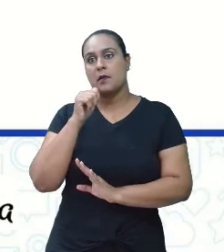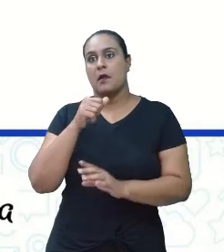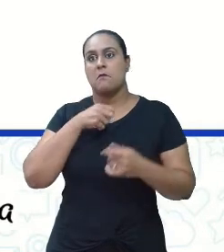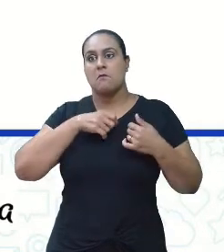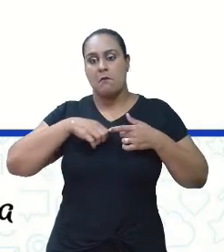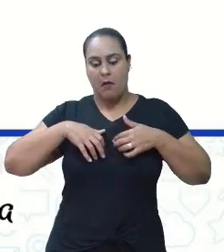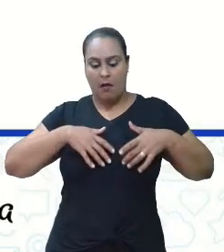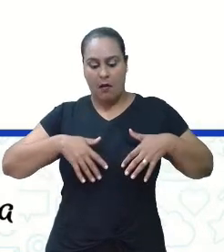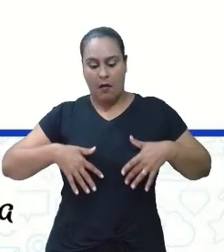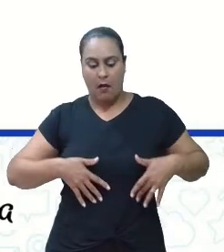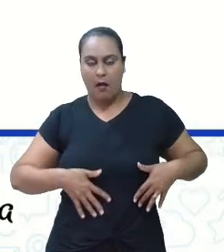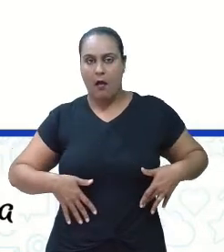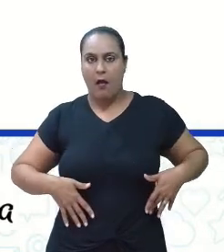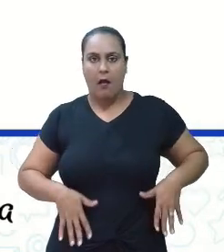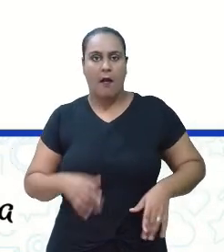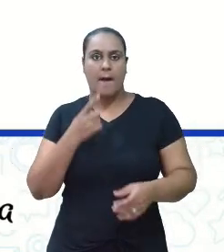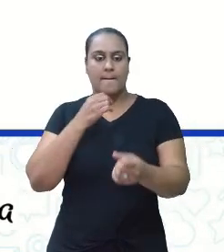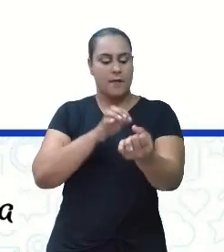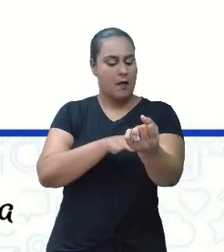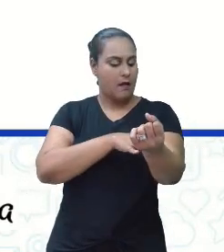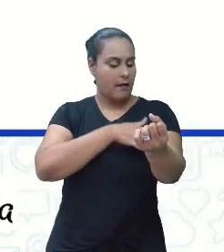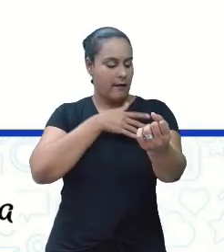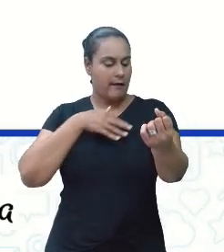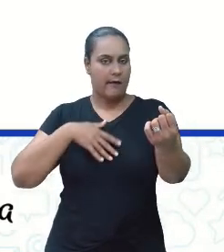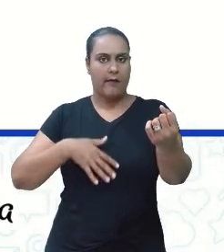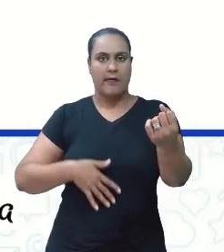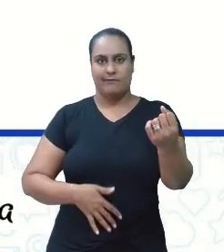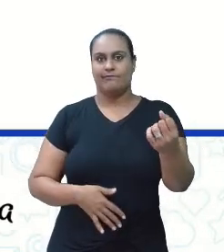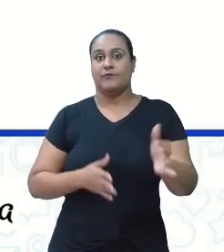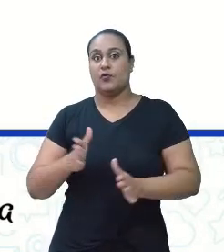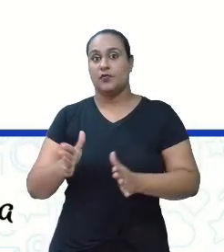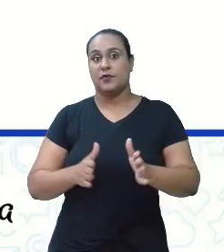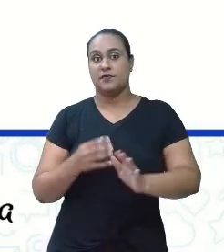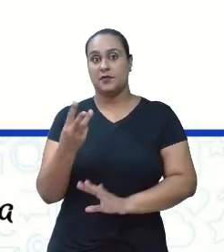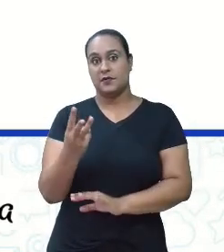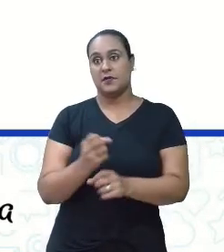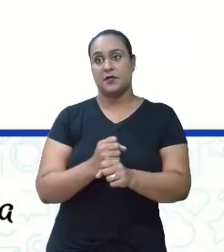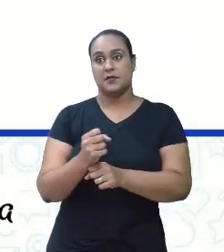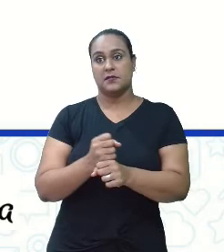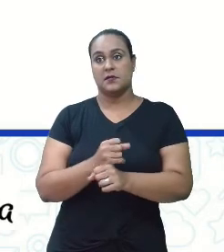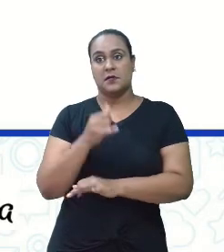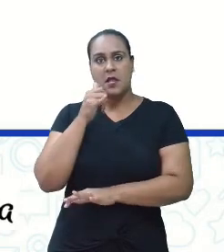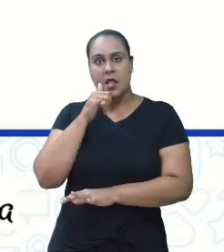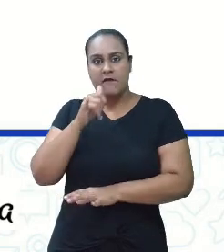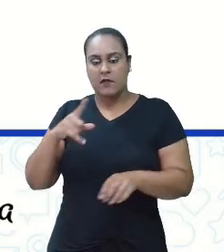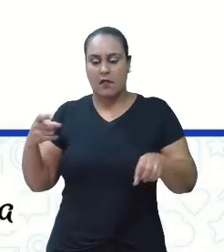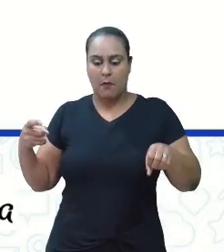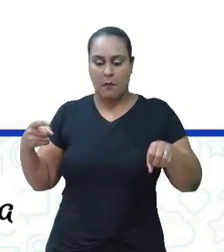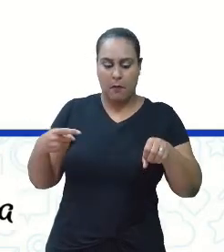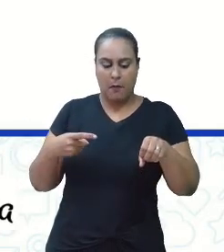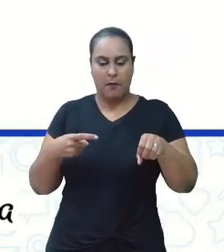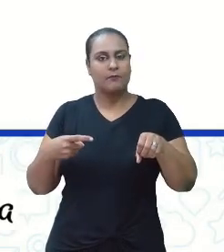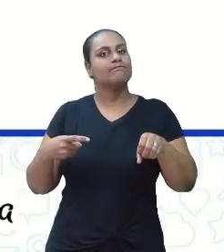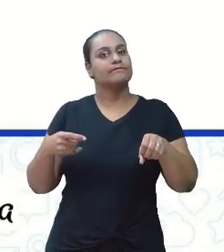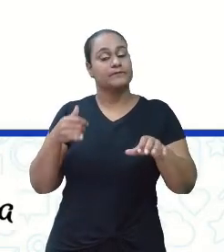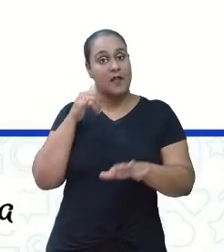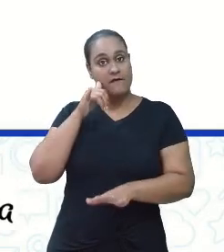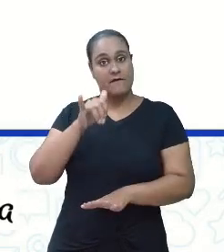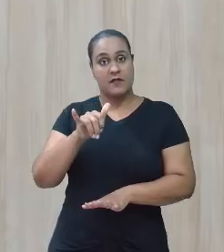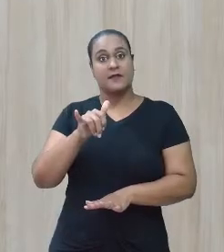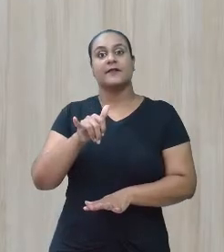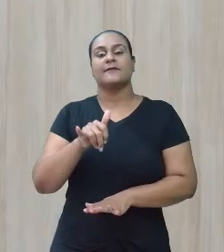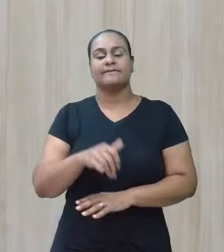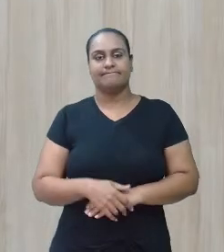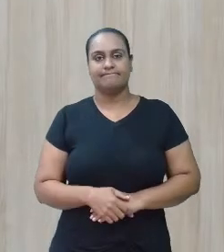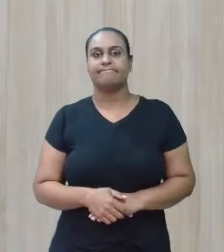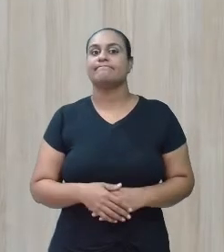liberada gradualmente no sangue ao longo de 3 anos, o que evita a ovulação. Então, esse evita